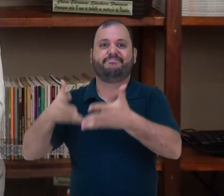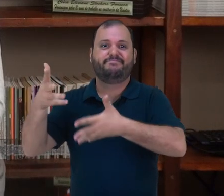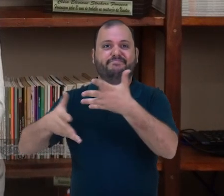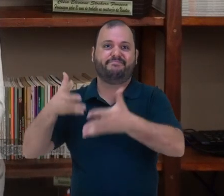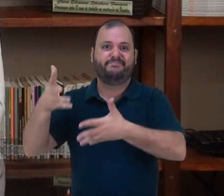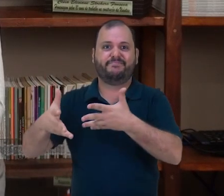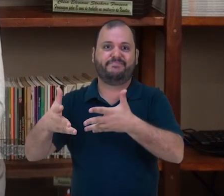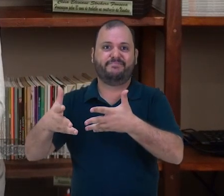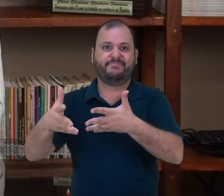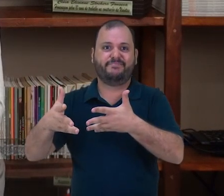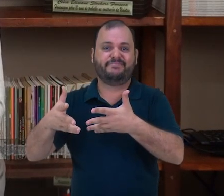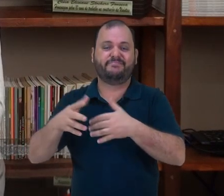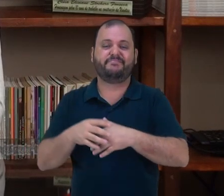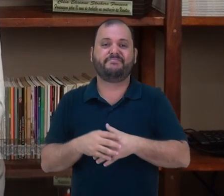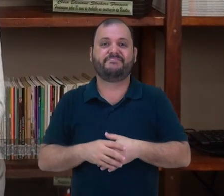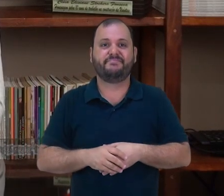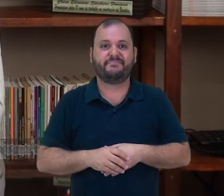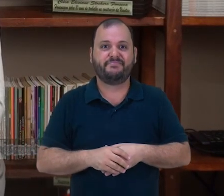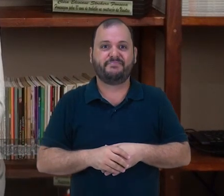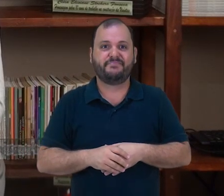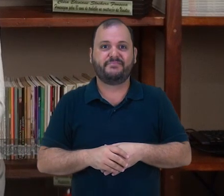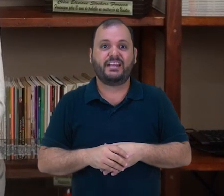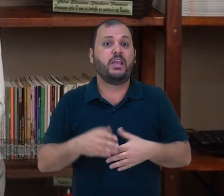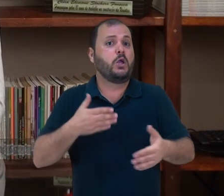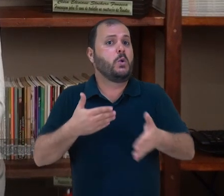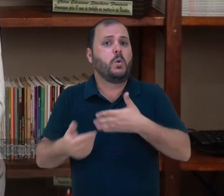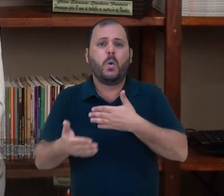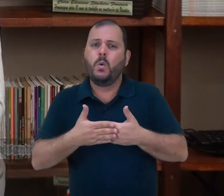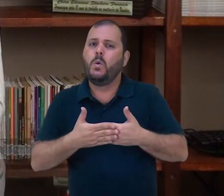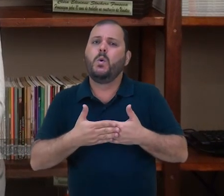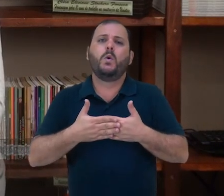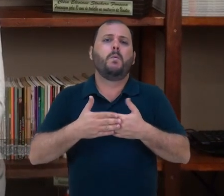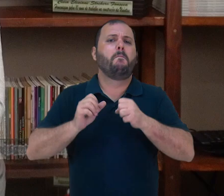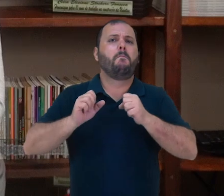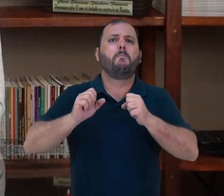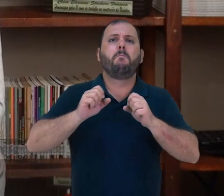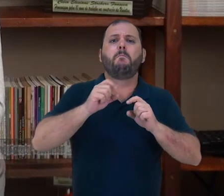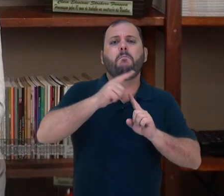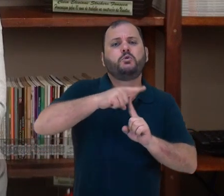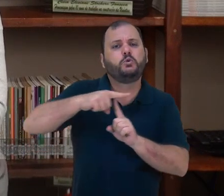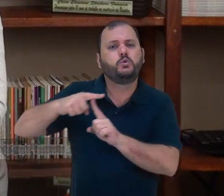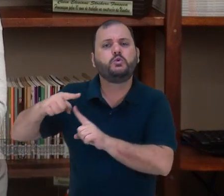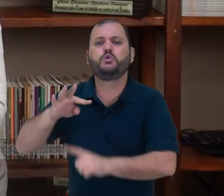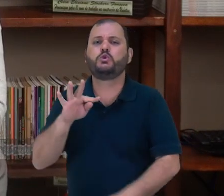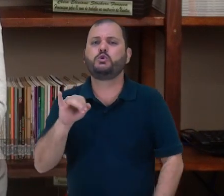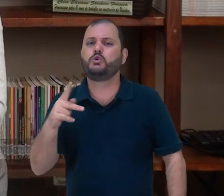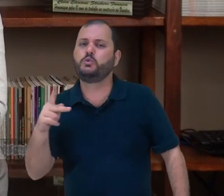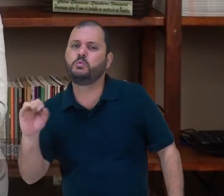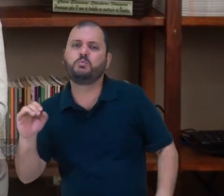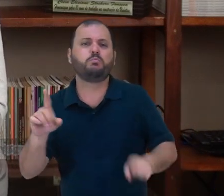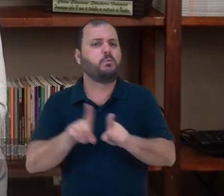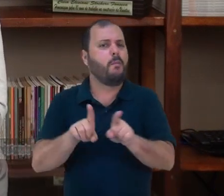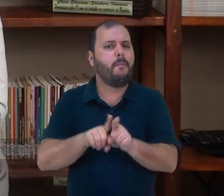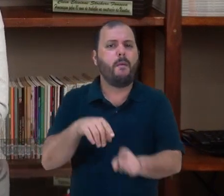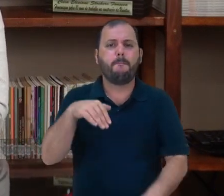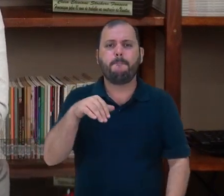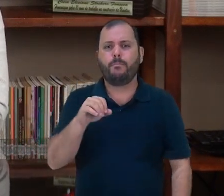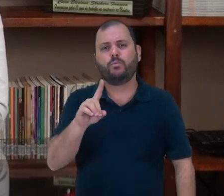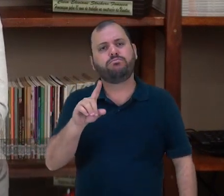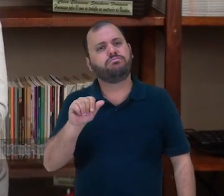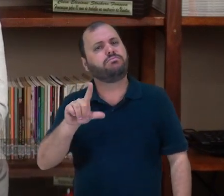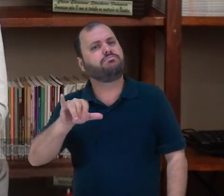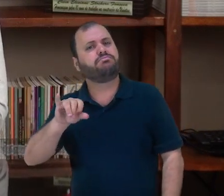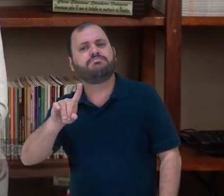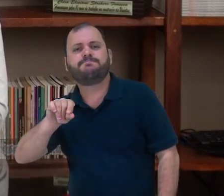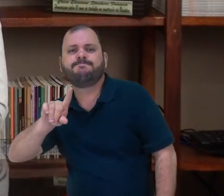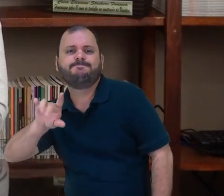em todos os níveis, etapas e modalidades. Isso significa que